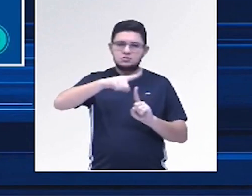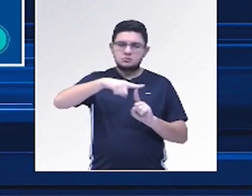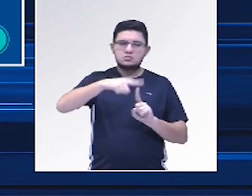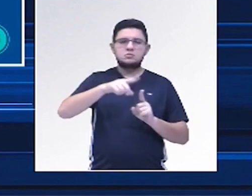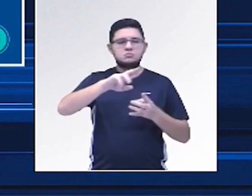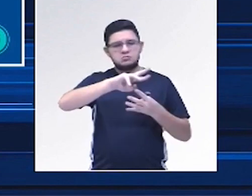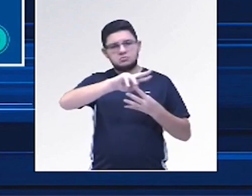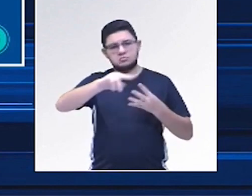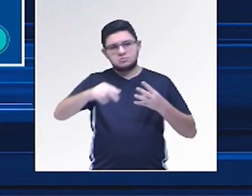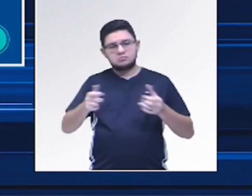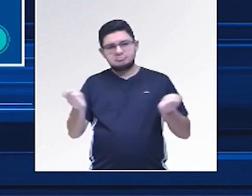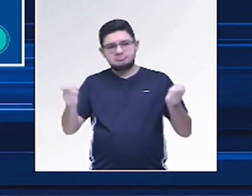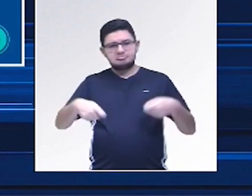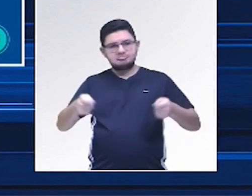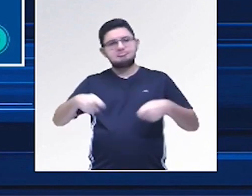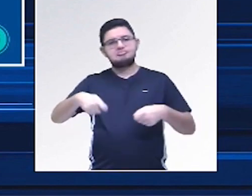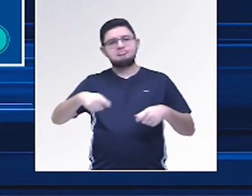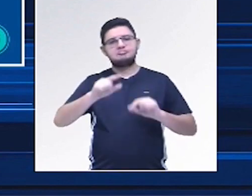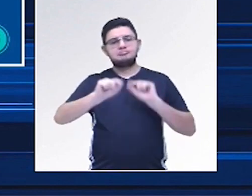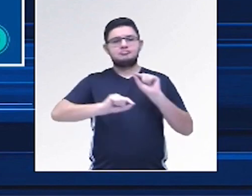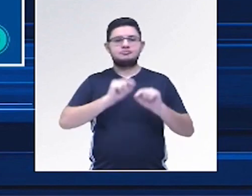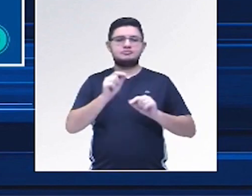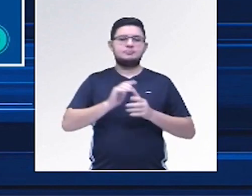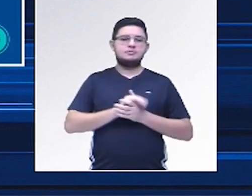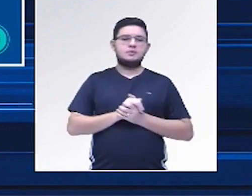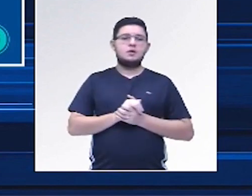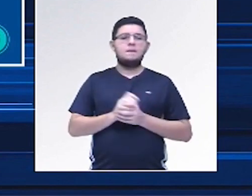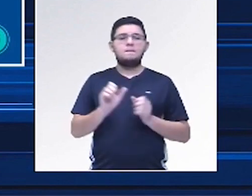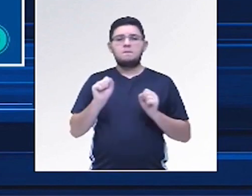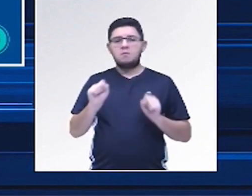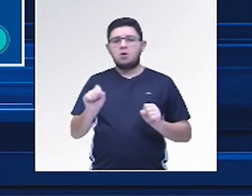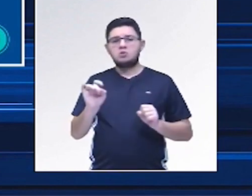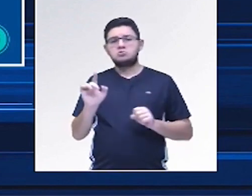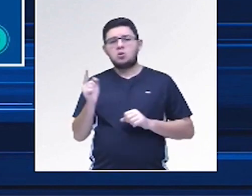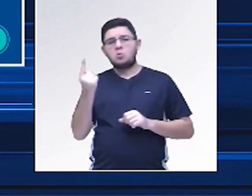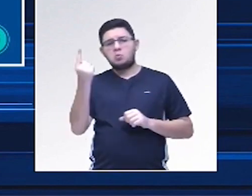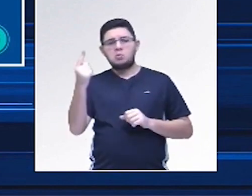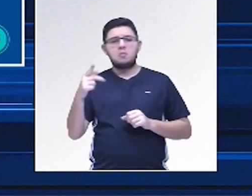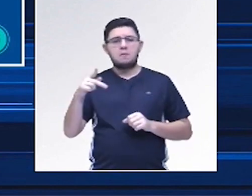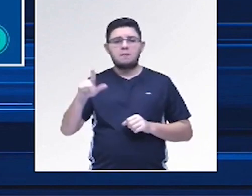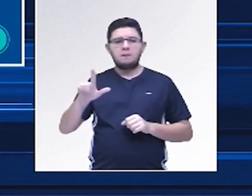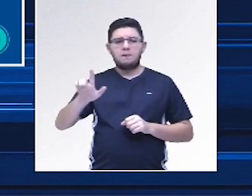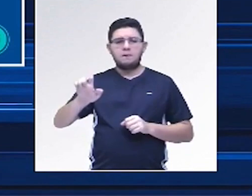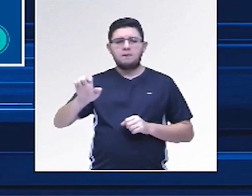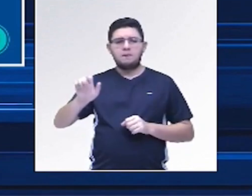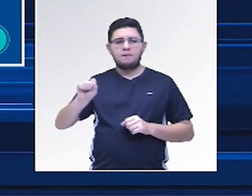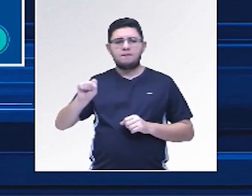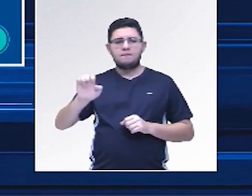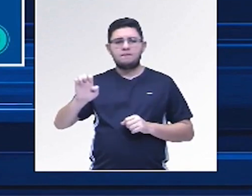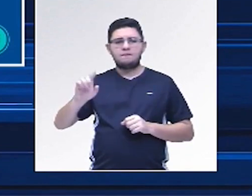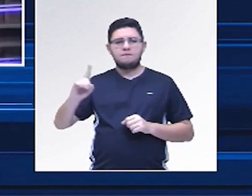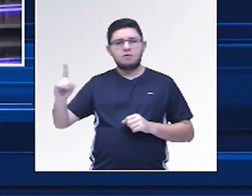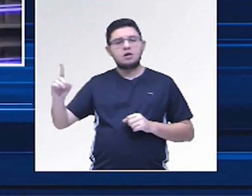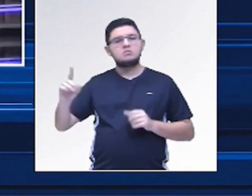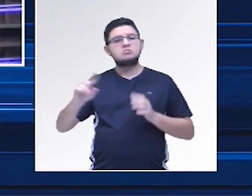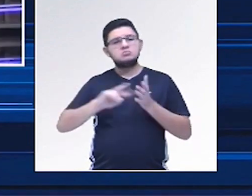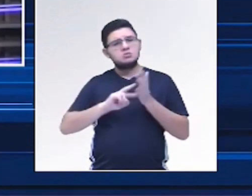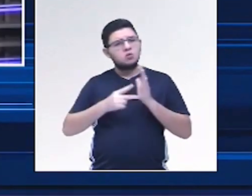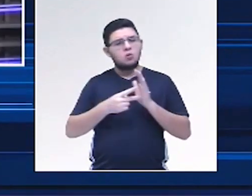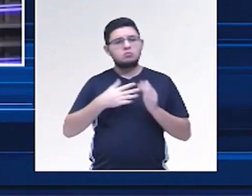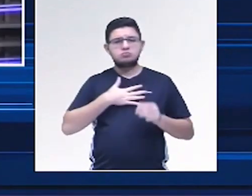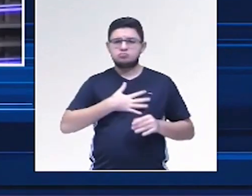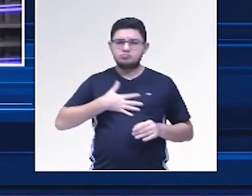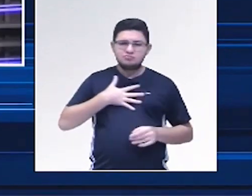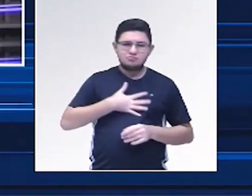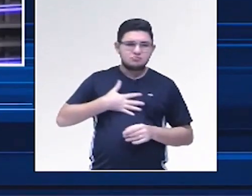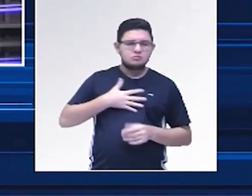ou bom conhecer você. Mas se quiser colocar só prazer em conhecer você, para todas essas formas, essa é a ideia. E agora nós